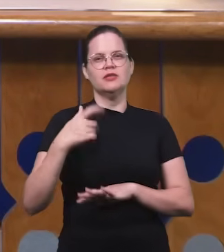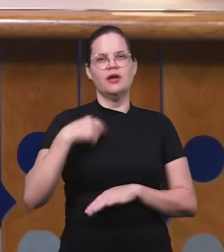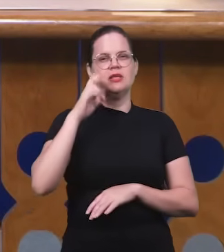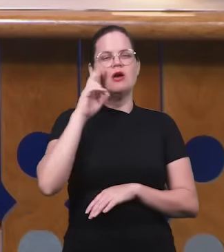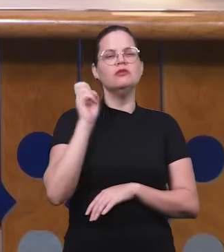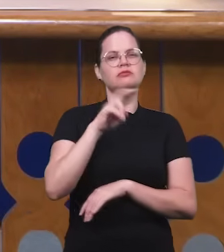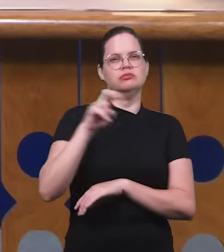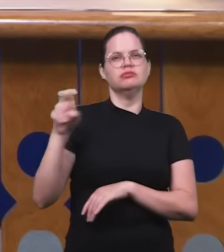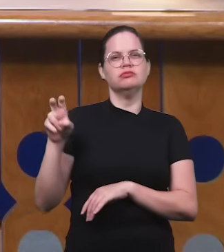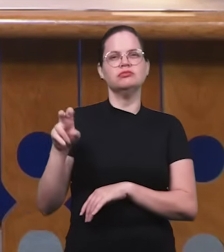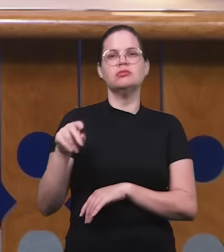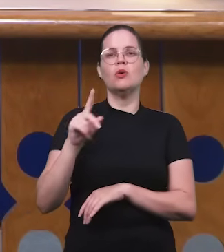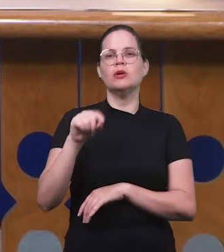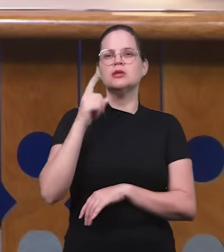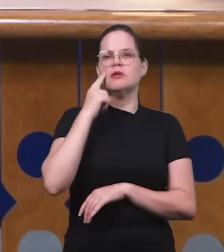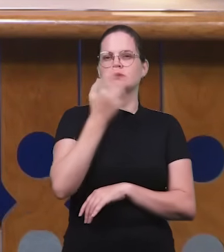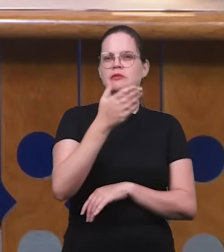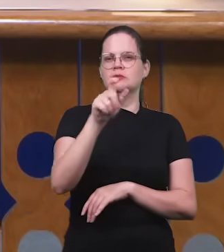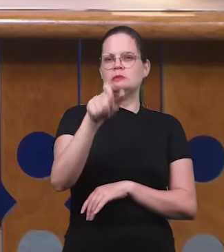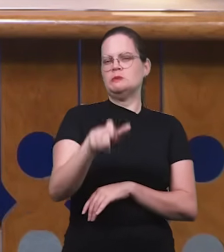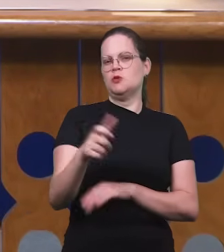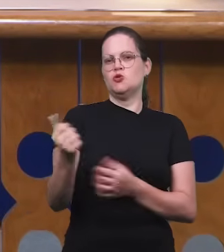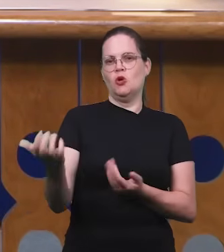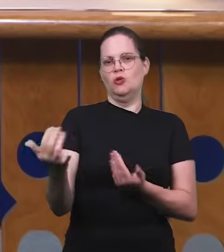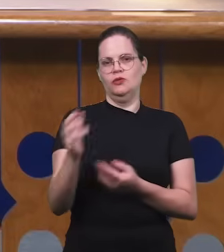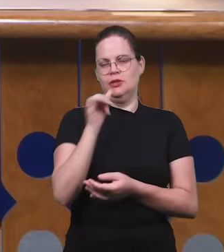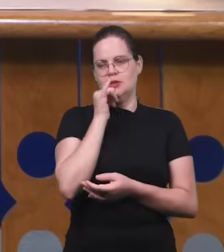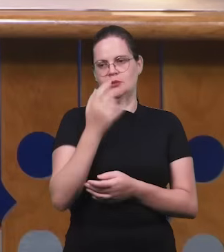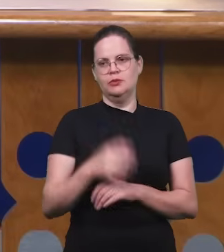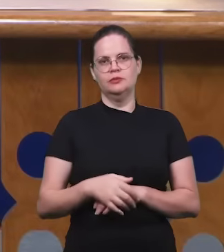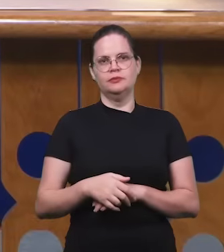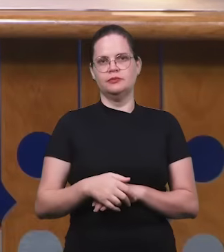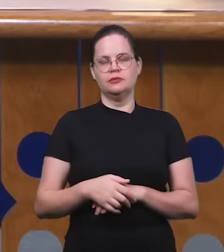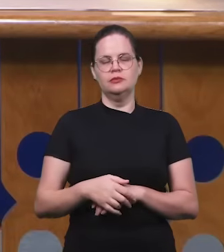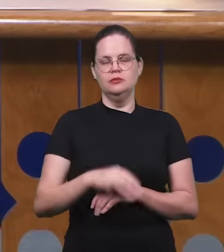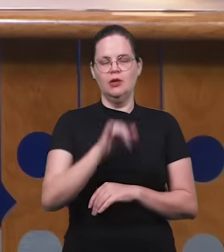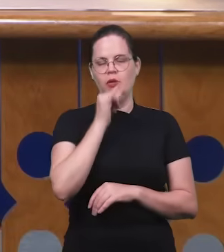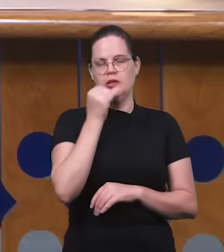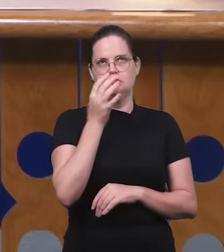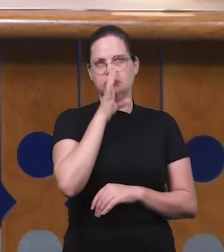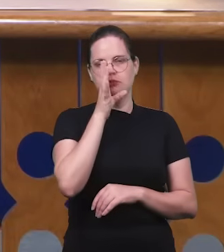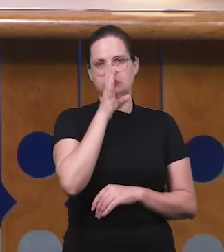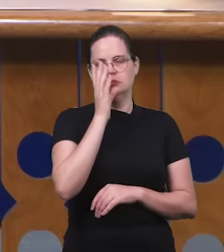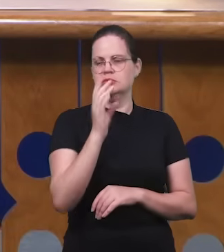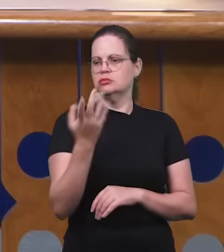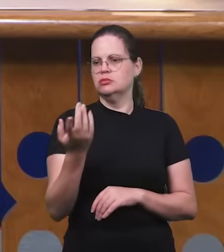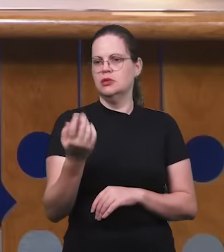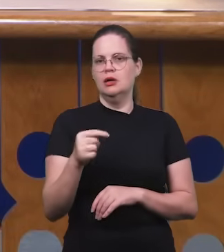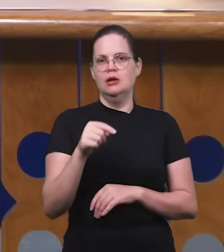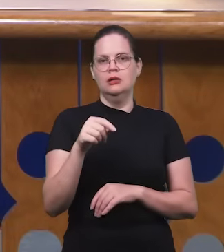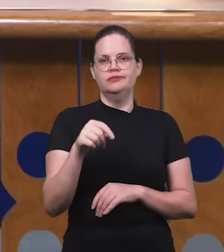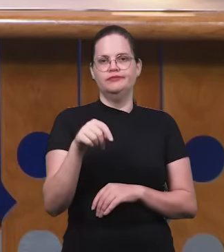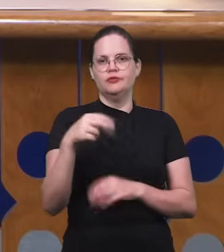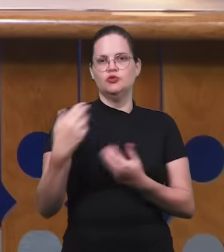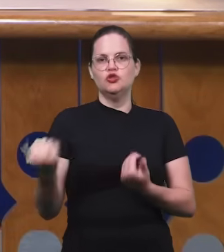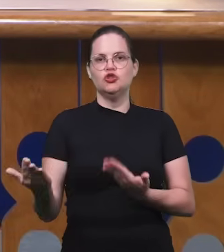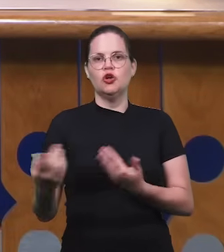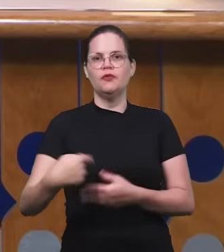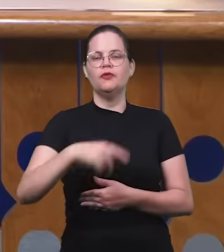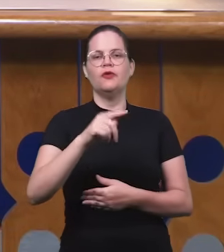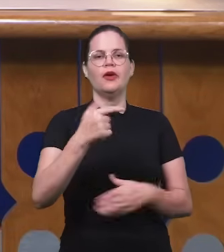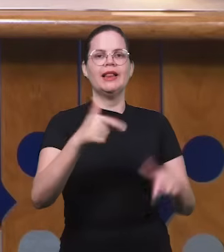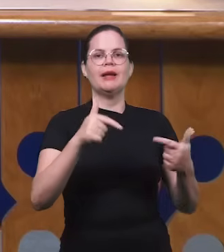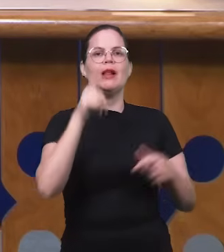dos anos, você pega um jovem, ele se coloca numa posição, eu vou dar um exemplo qualquer aqui, ele vai trabalhar numa loja qualquer, uma